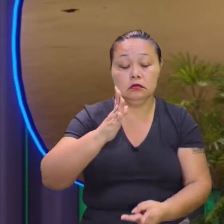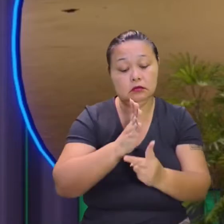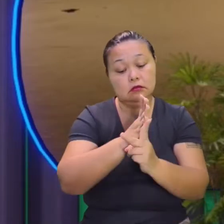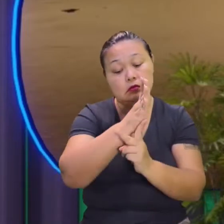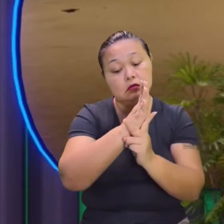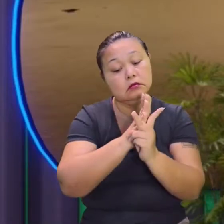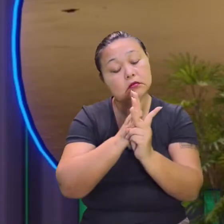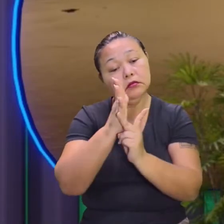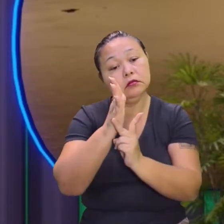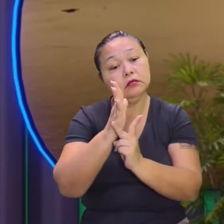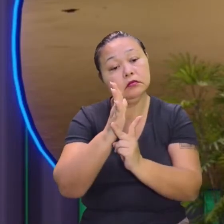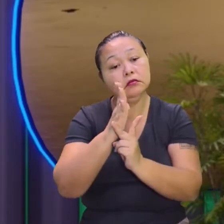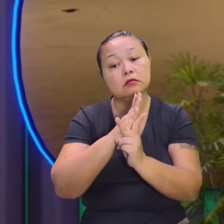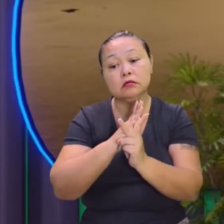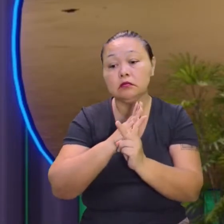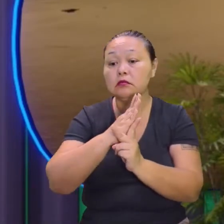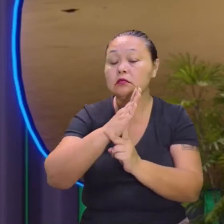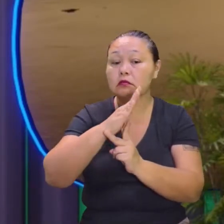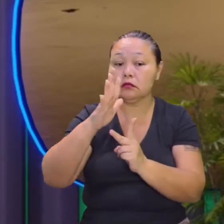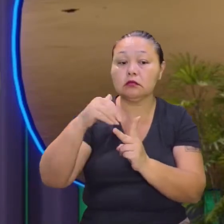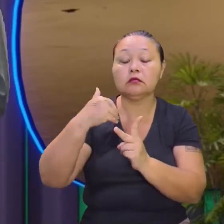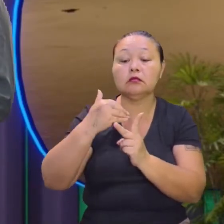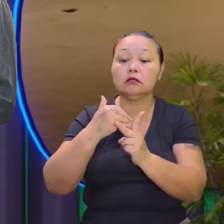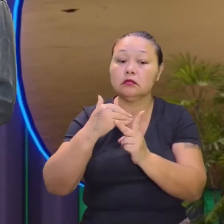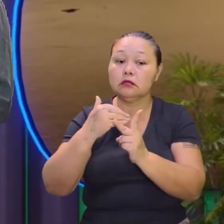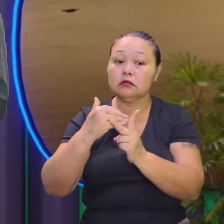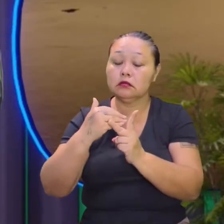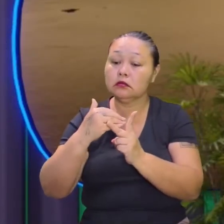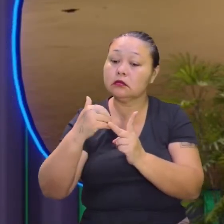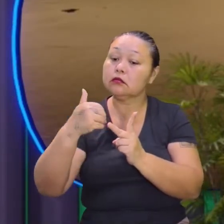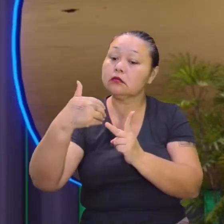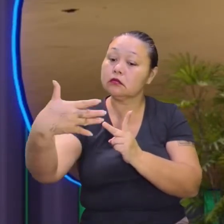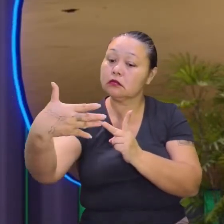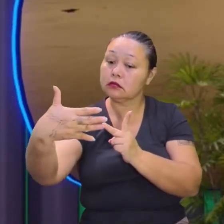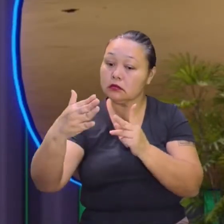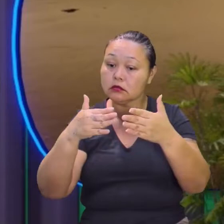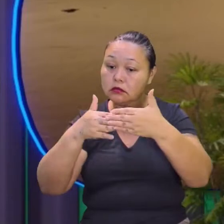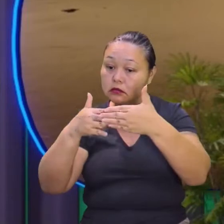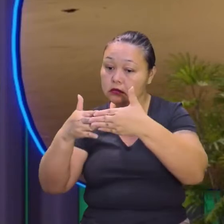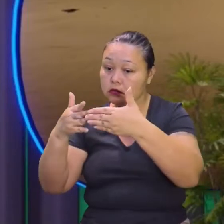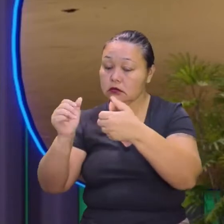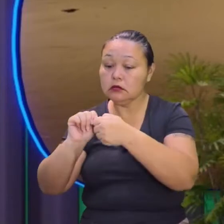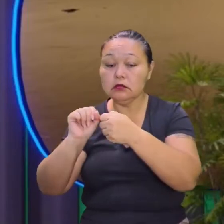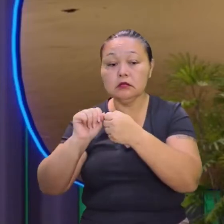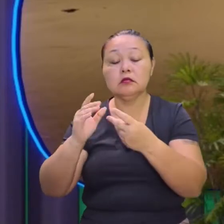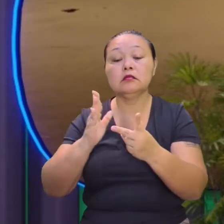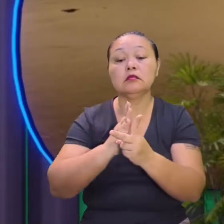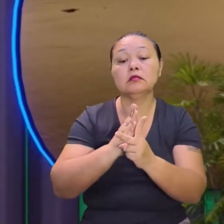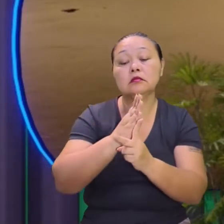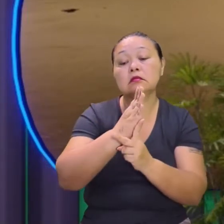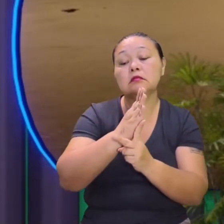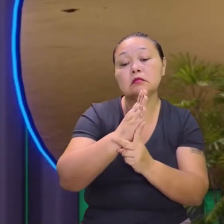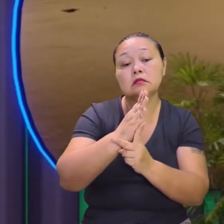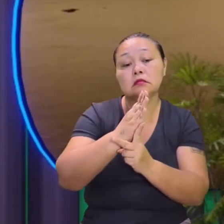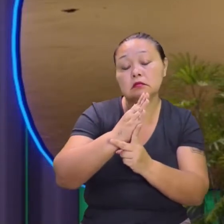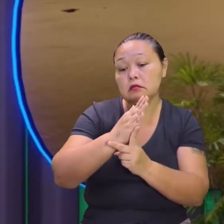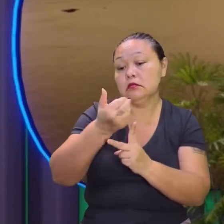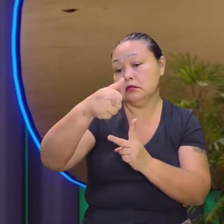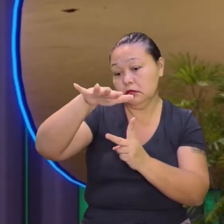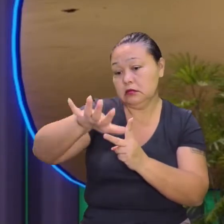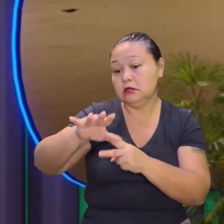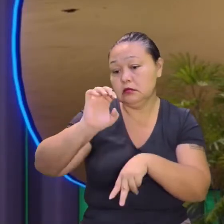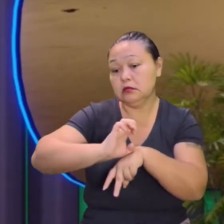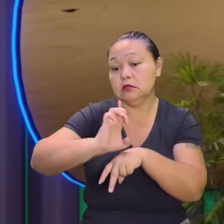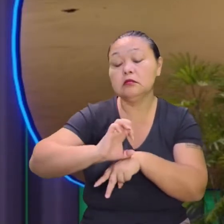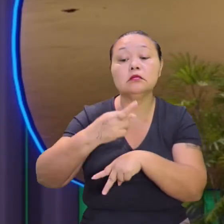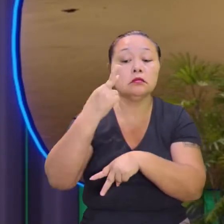dois modelos. O modelo intensivo e o modelo extensivo. O modelo extensivo é o que predomina